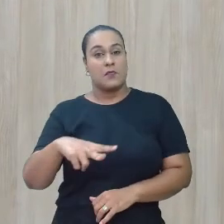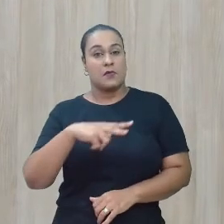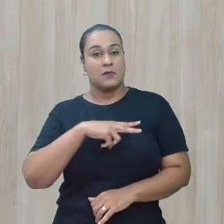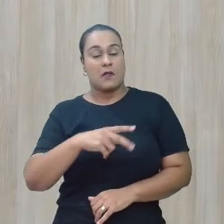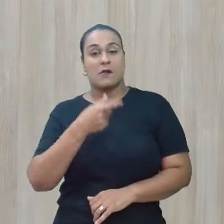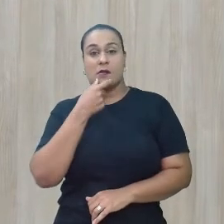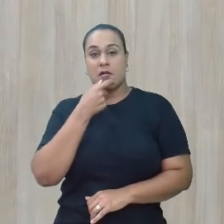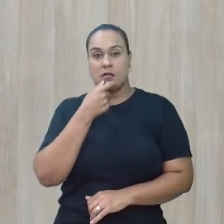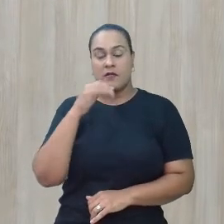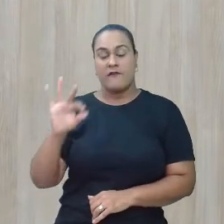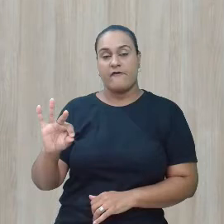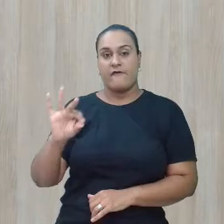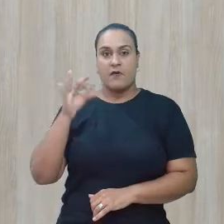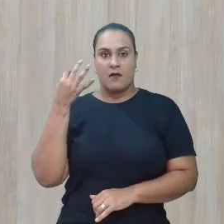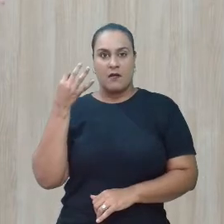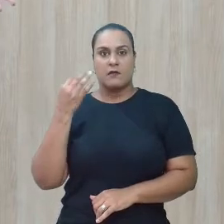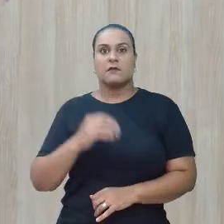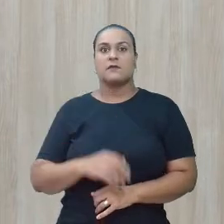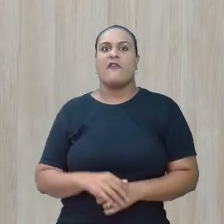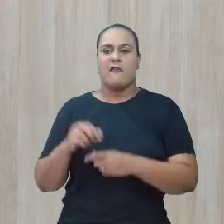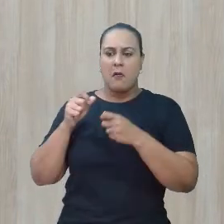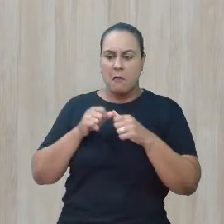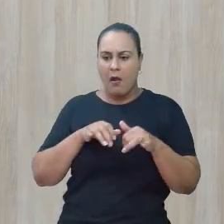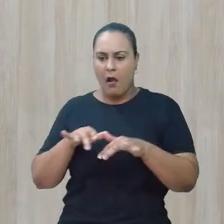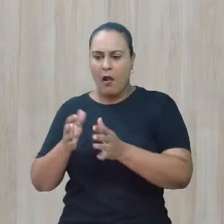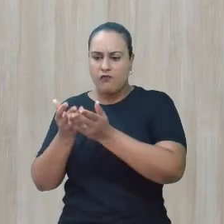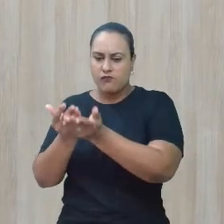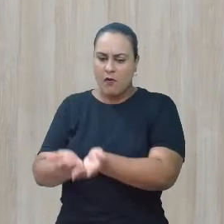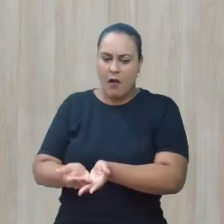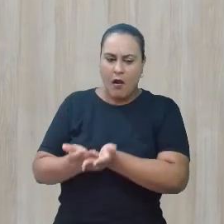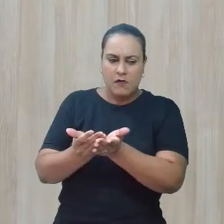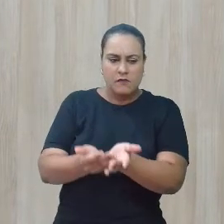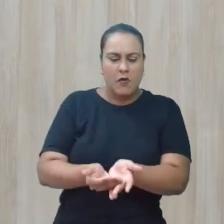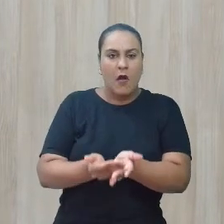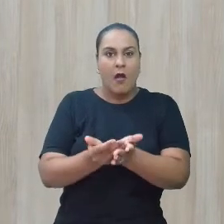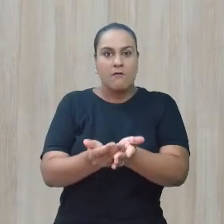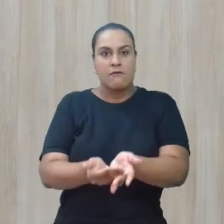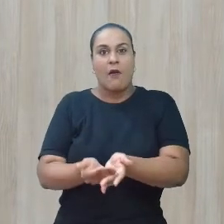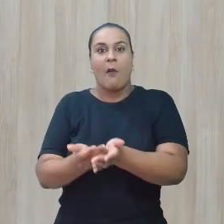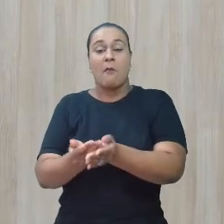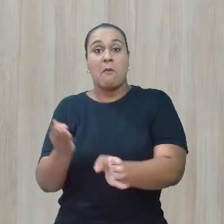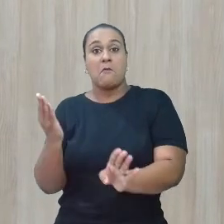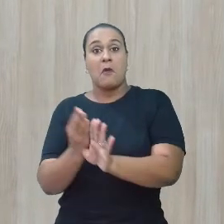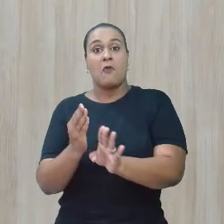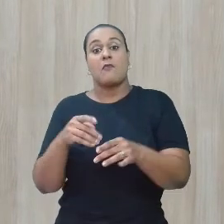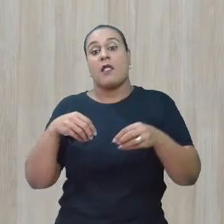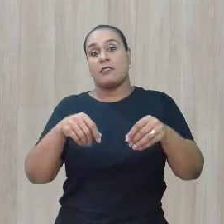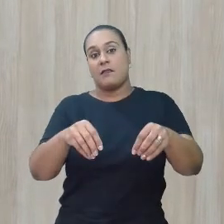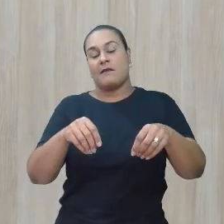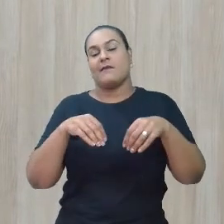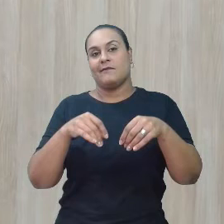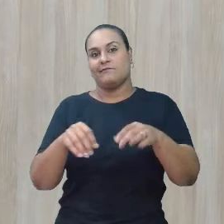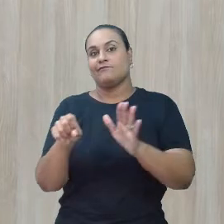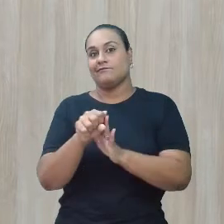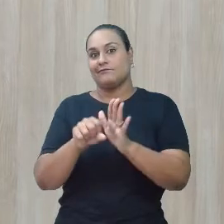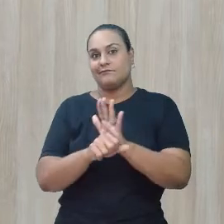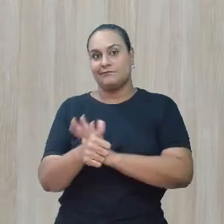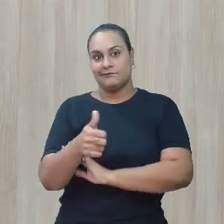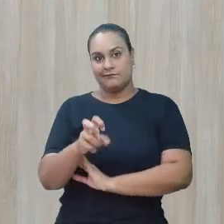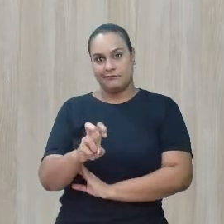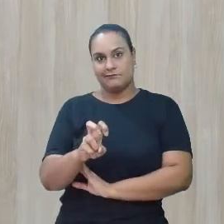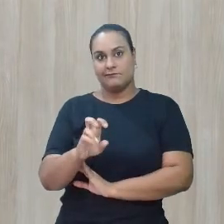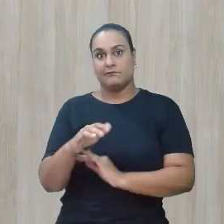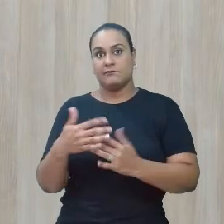Inglaterra, França, saíram desbravando o mar em busca de novos territórios. Isso no século XV. Então, a